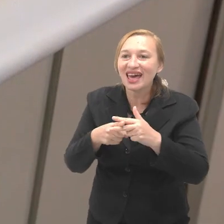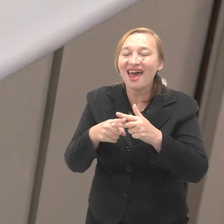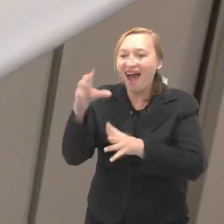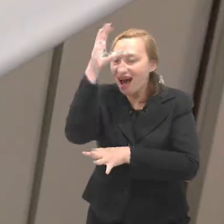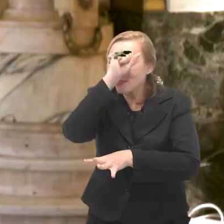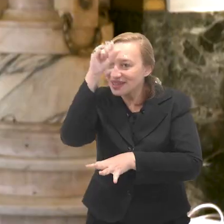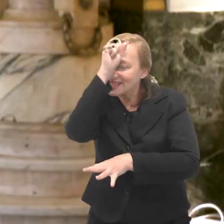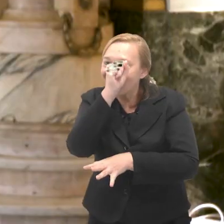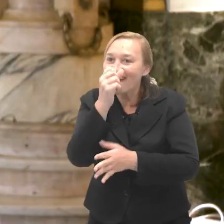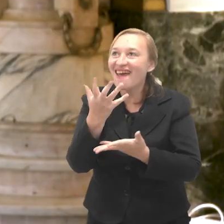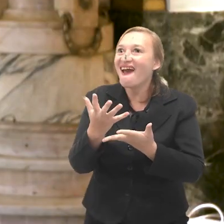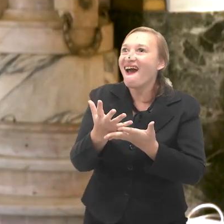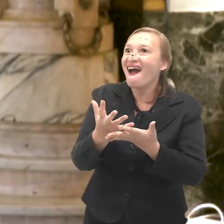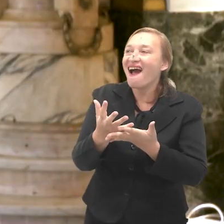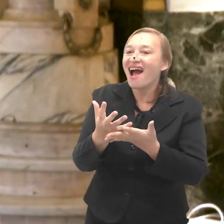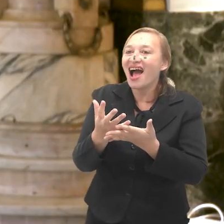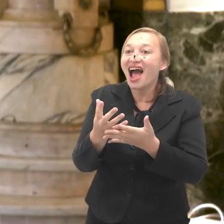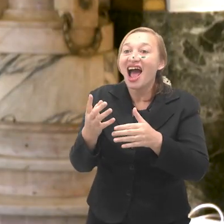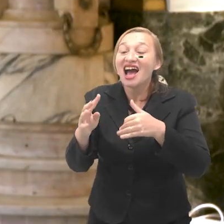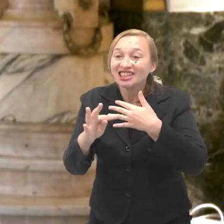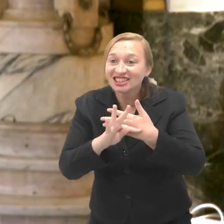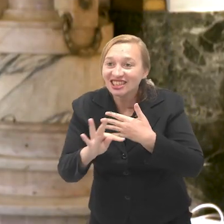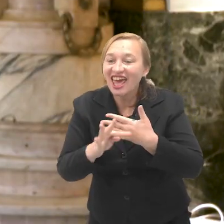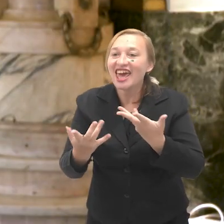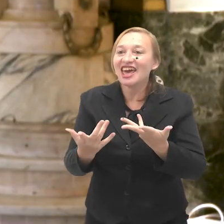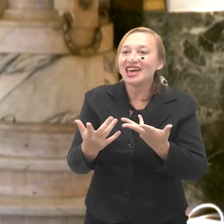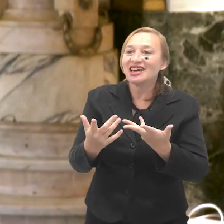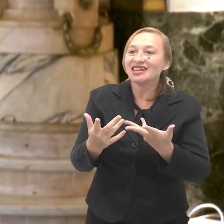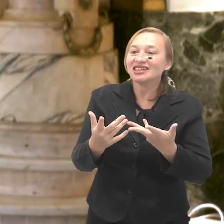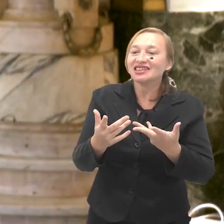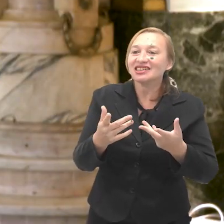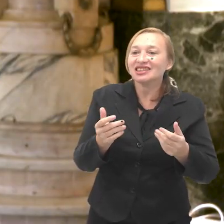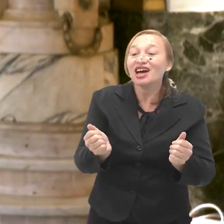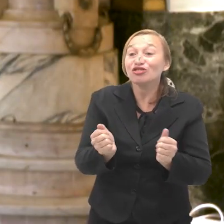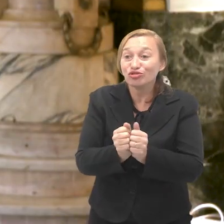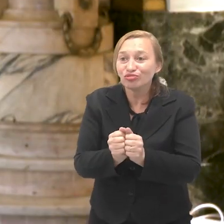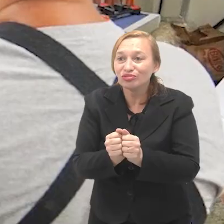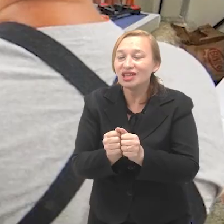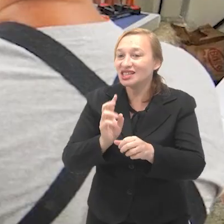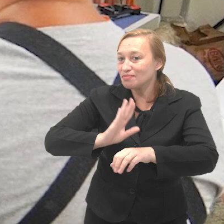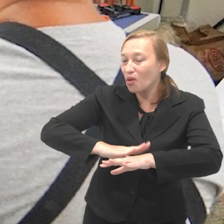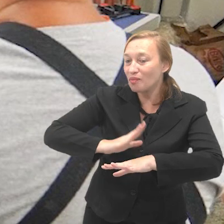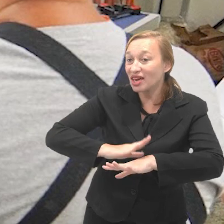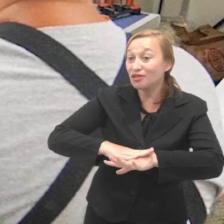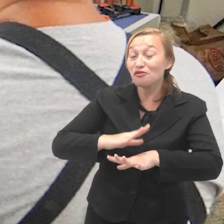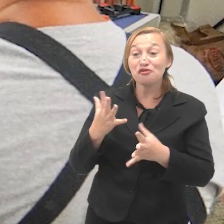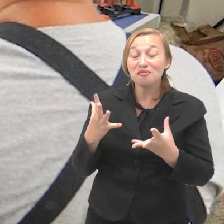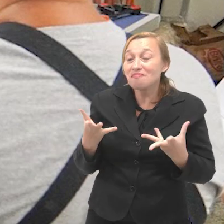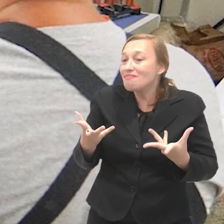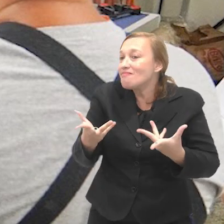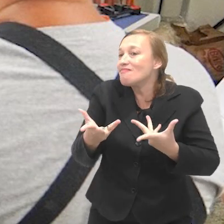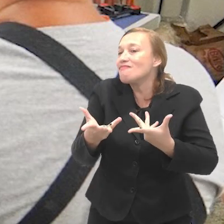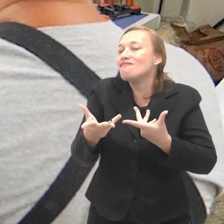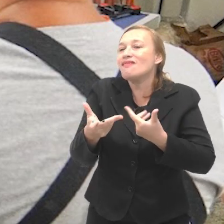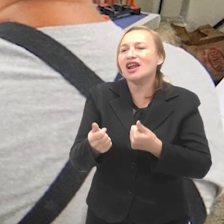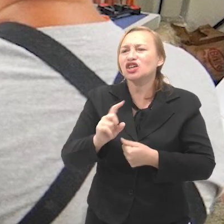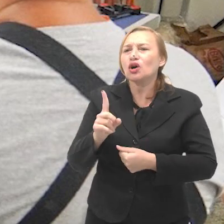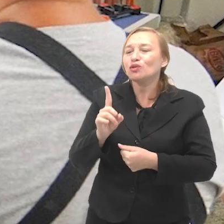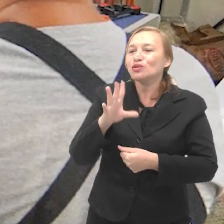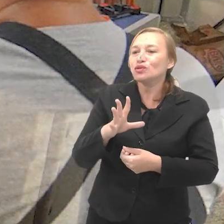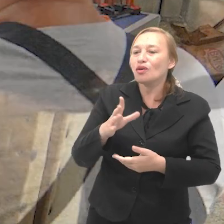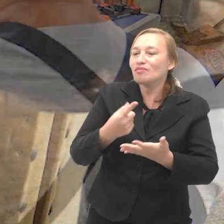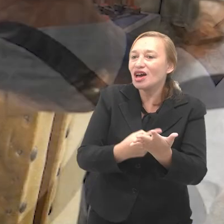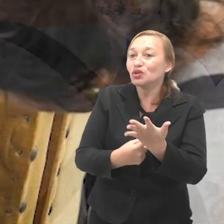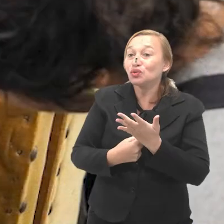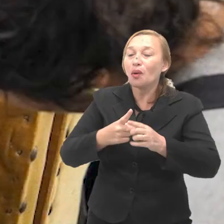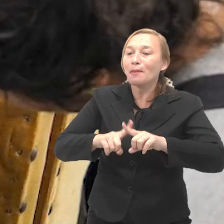restaurar, né, e aprender as técnicas e participar desse restauro, para mim, realmente foi algo